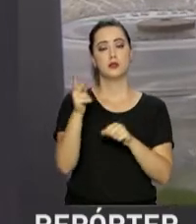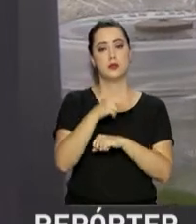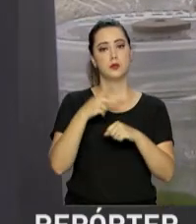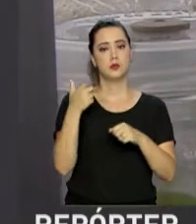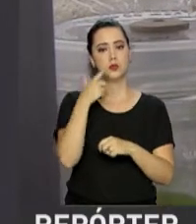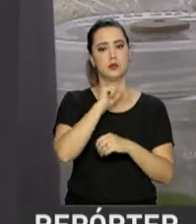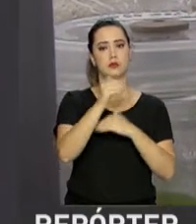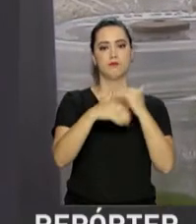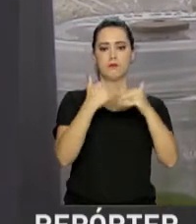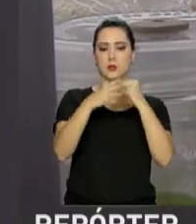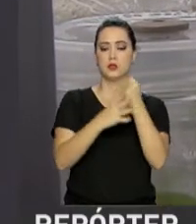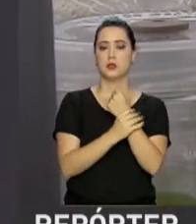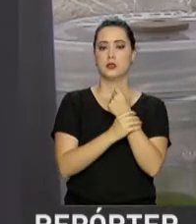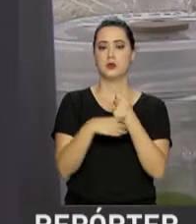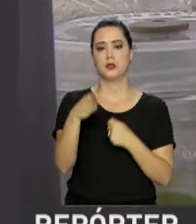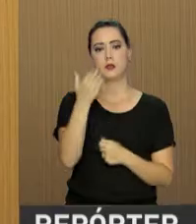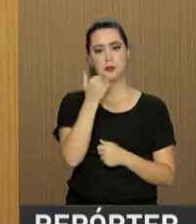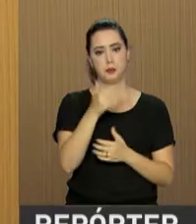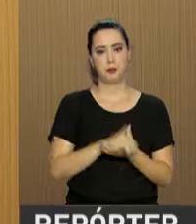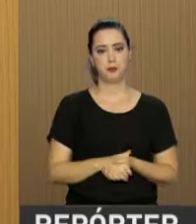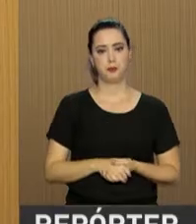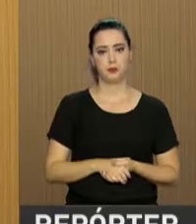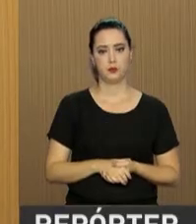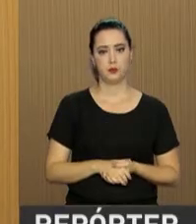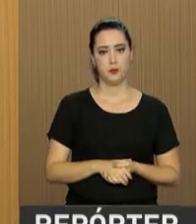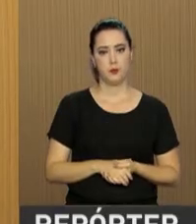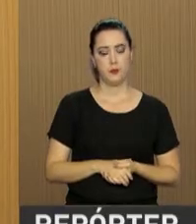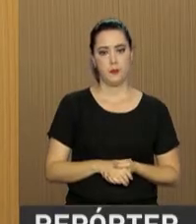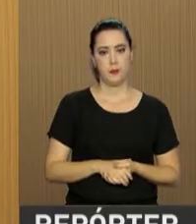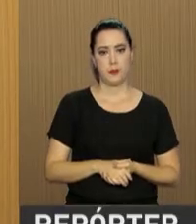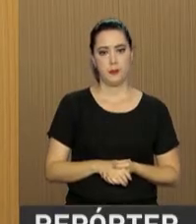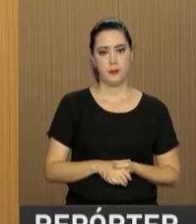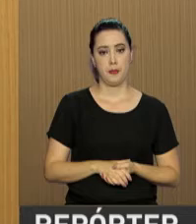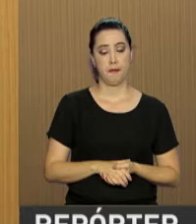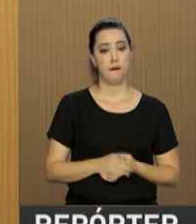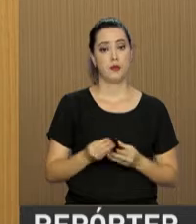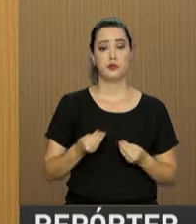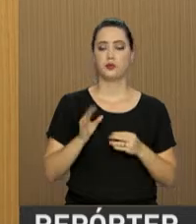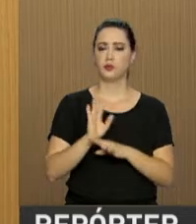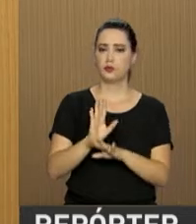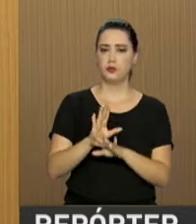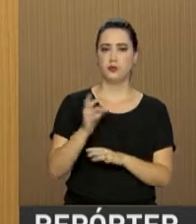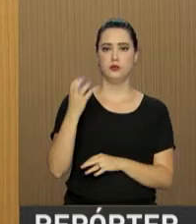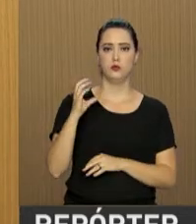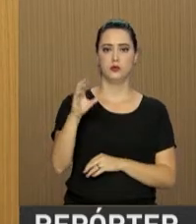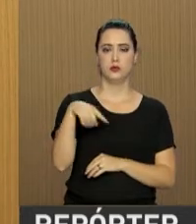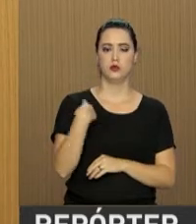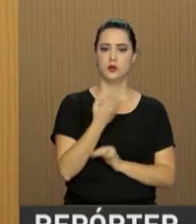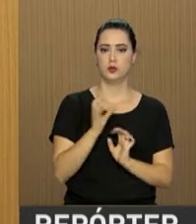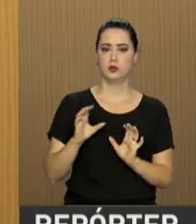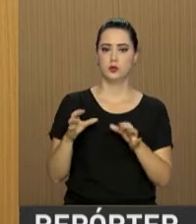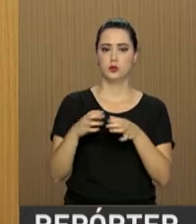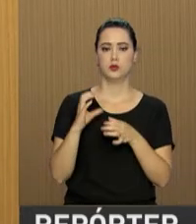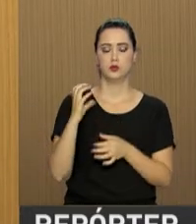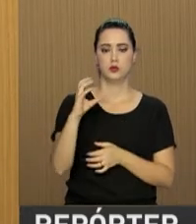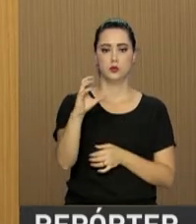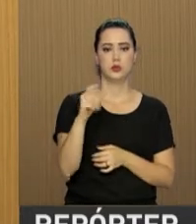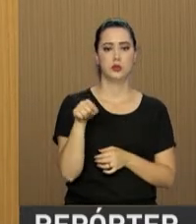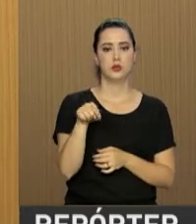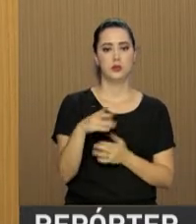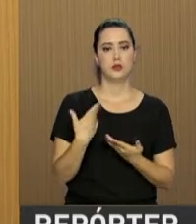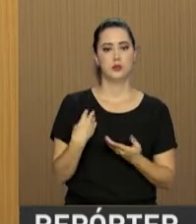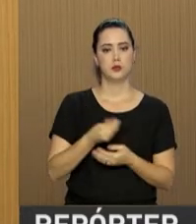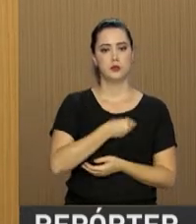alcançar segurança alimentar isso levou a ciência levou os nossos cientistas pra a